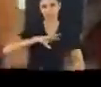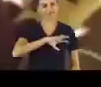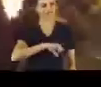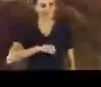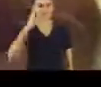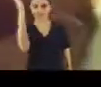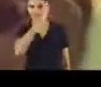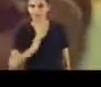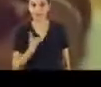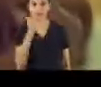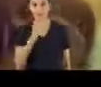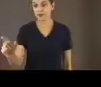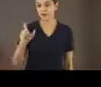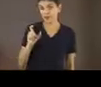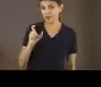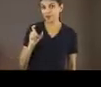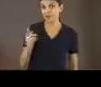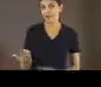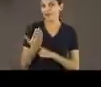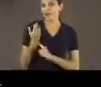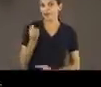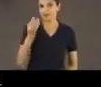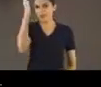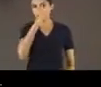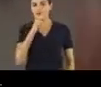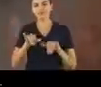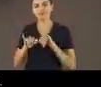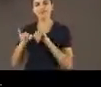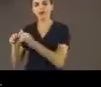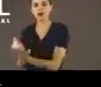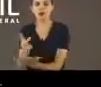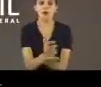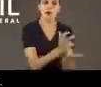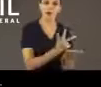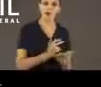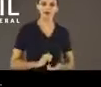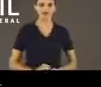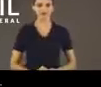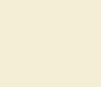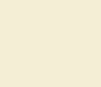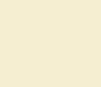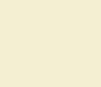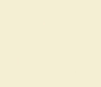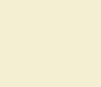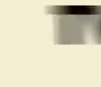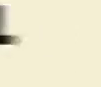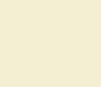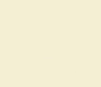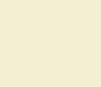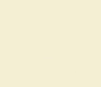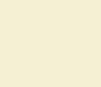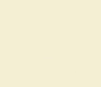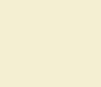pátria amada Brasil. Quando eu pego o Auxílio Brasil, eu já corro logo pro mercado fazer as comprinhas deles.